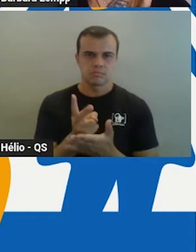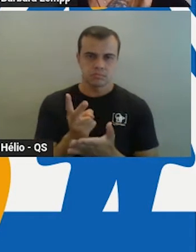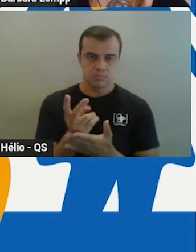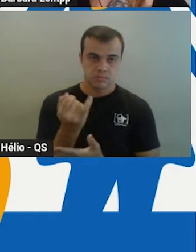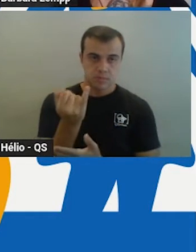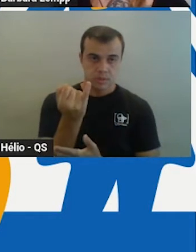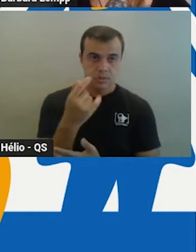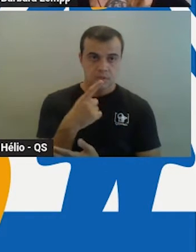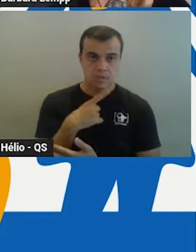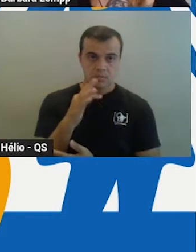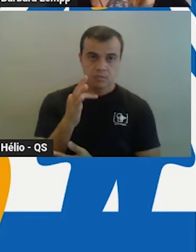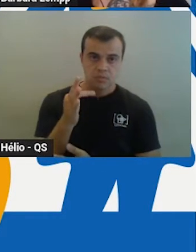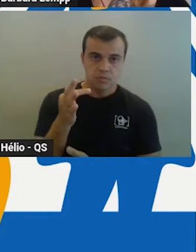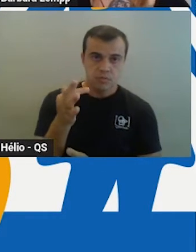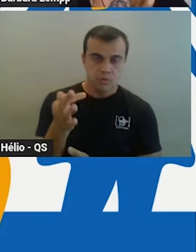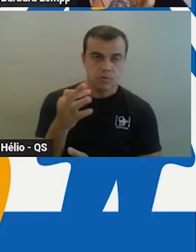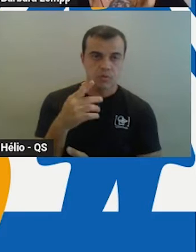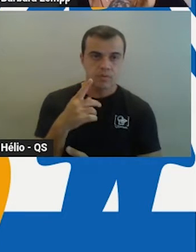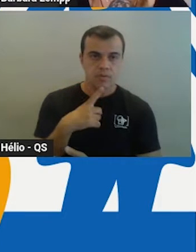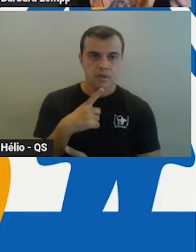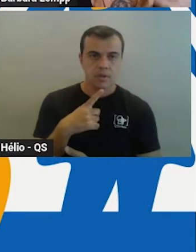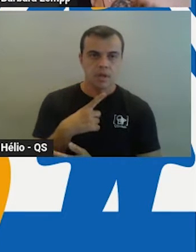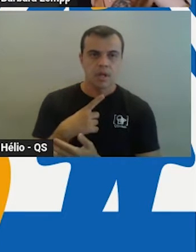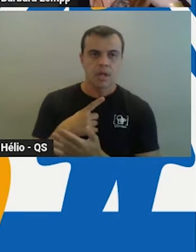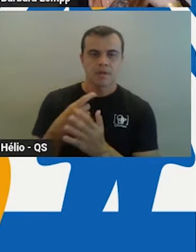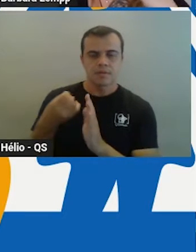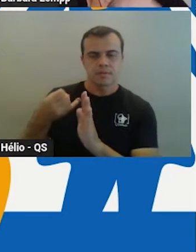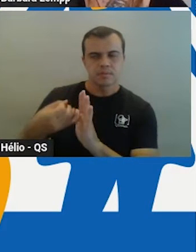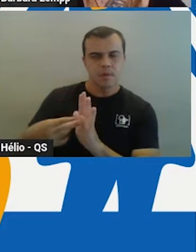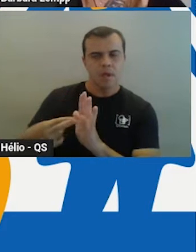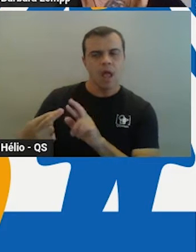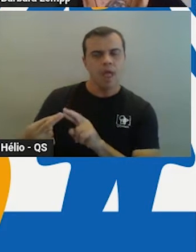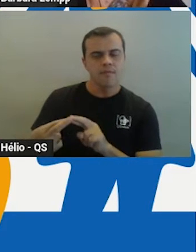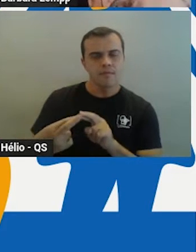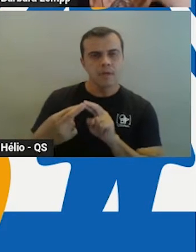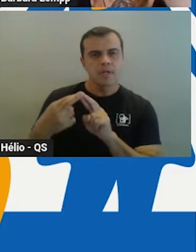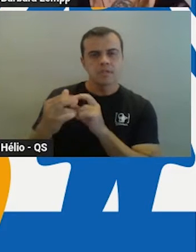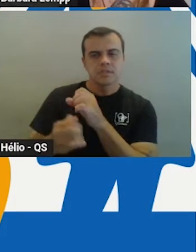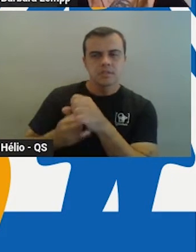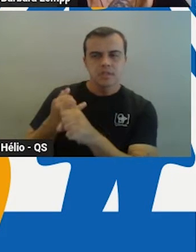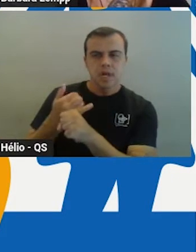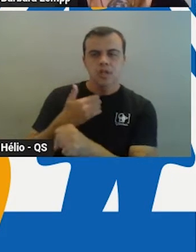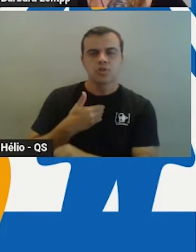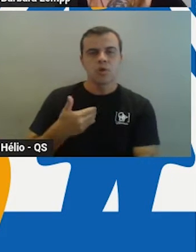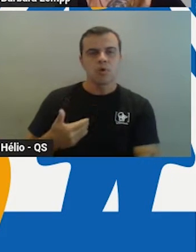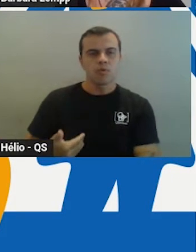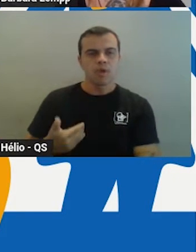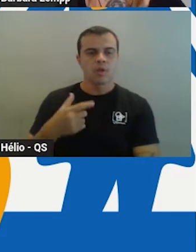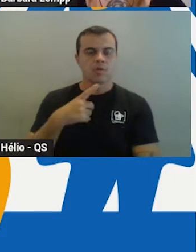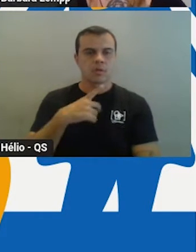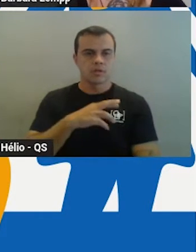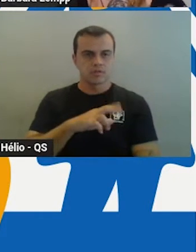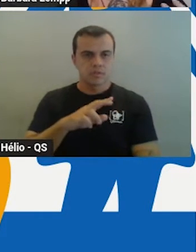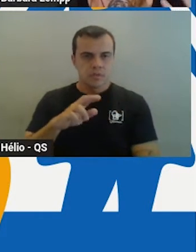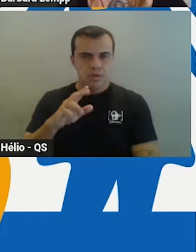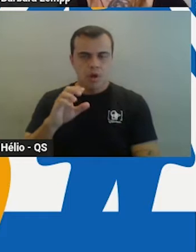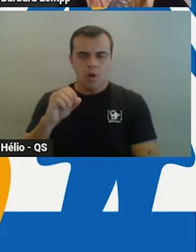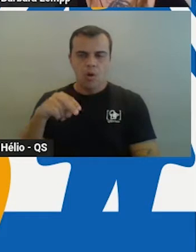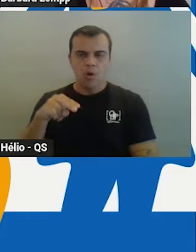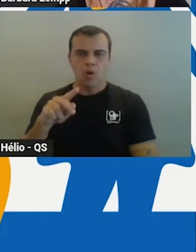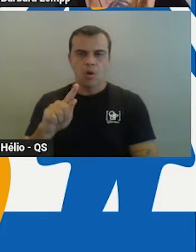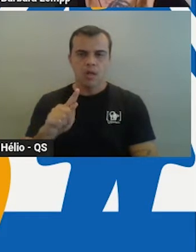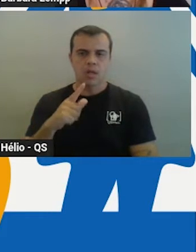para frente vai ter a bibliografia, que tem alguns sites, o site do governo, alguns outros sites, né, de ONGs e outros